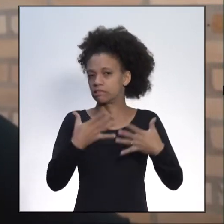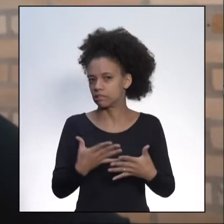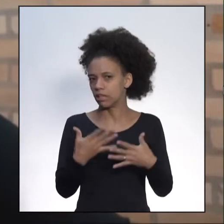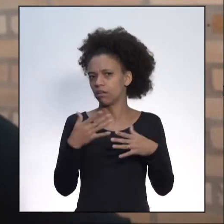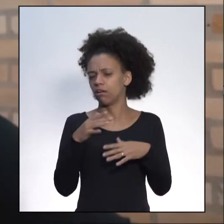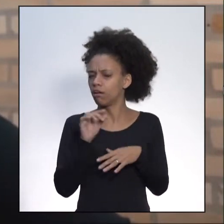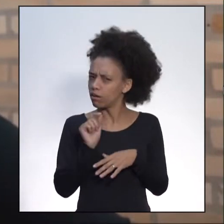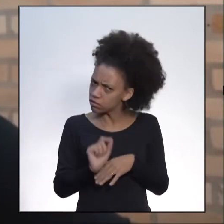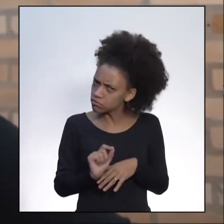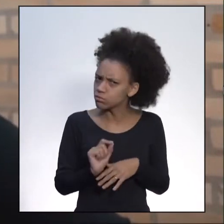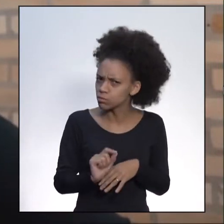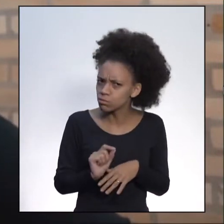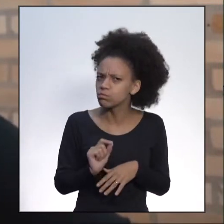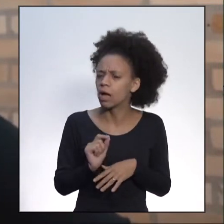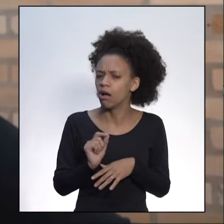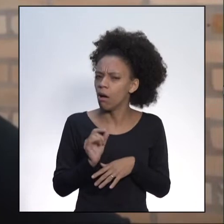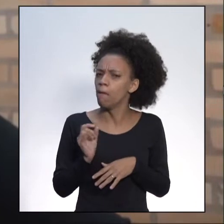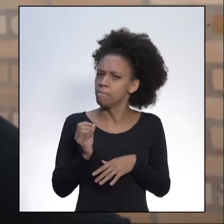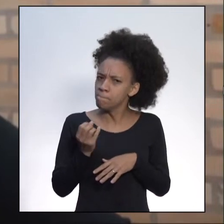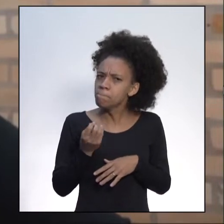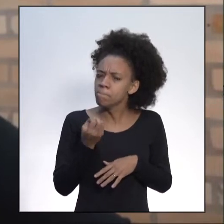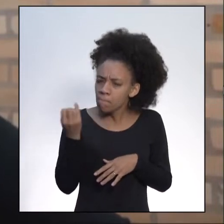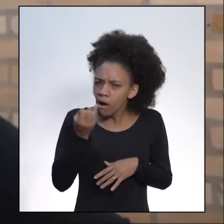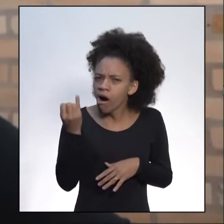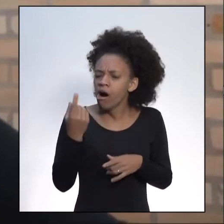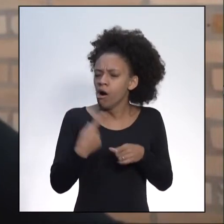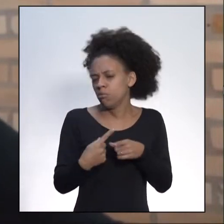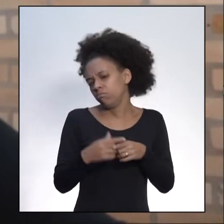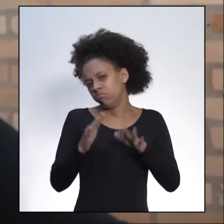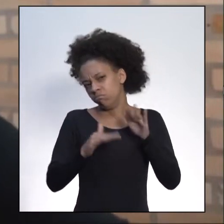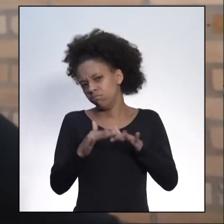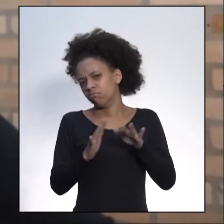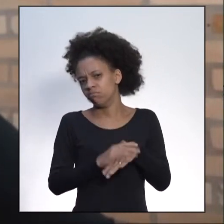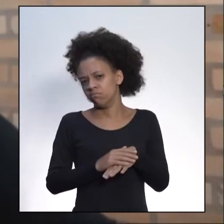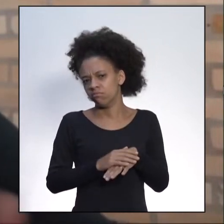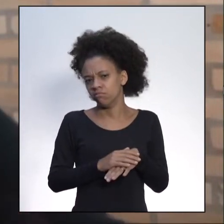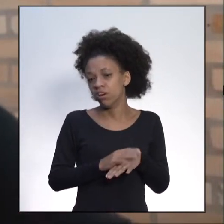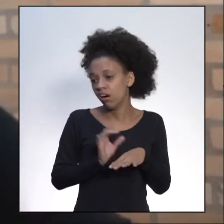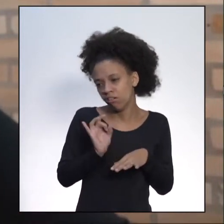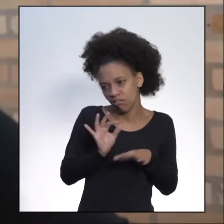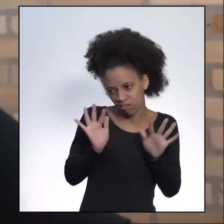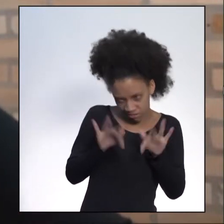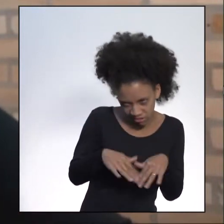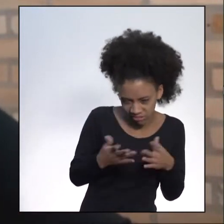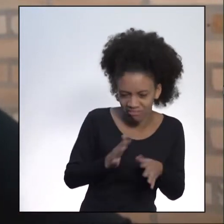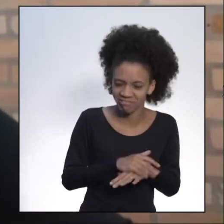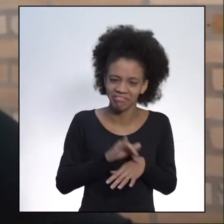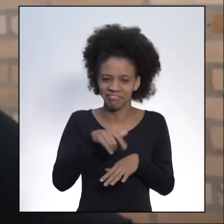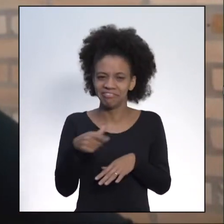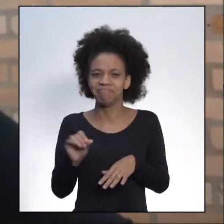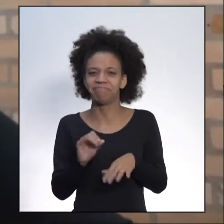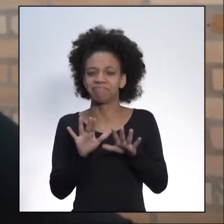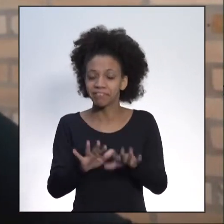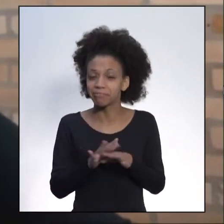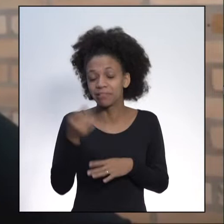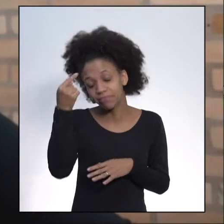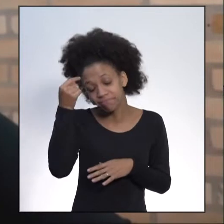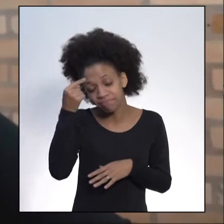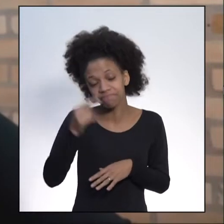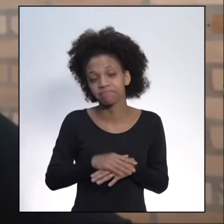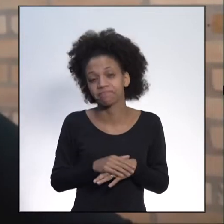e isso tem uma forma até muito bacana, pode ser até que a gente, já estou pulando, né, João Paulo, mas da gente pensar